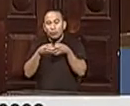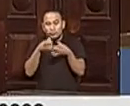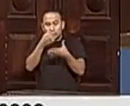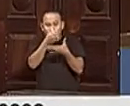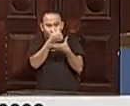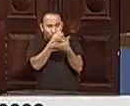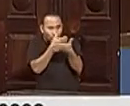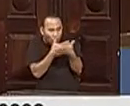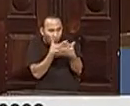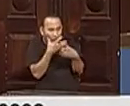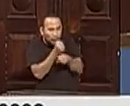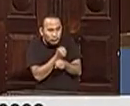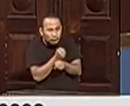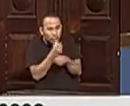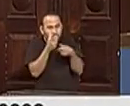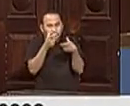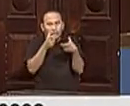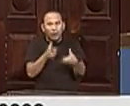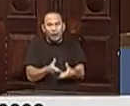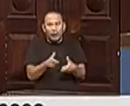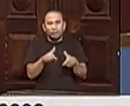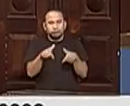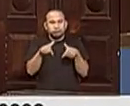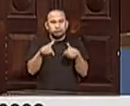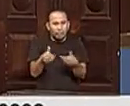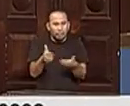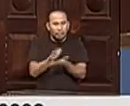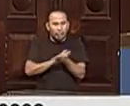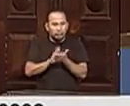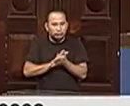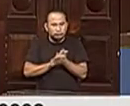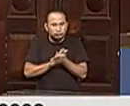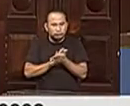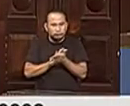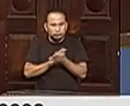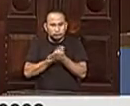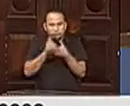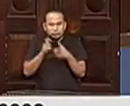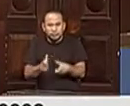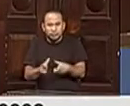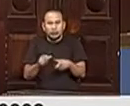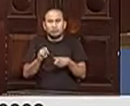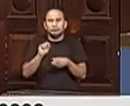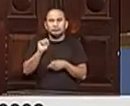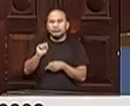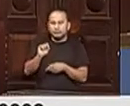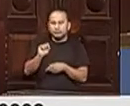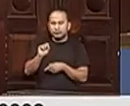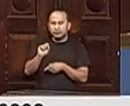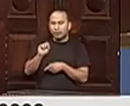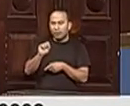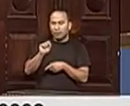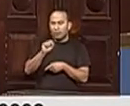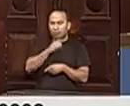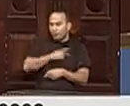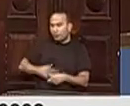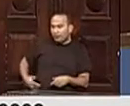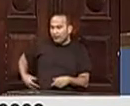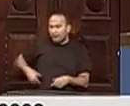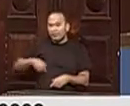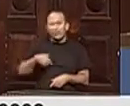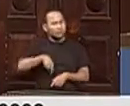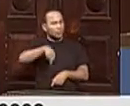lugar sem qualquer autonomia, um lugar onde o arranjo deste governo irá prevalecer